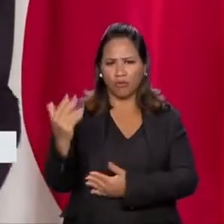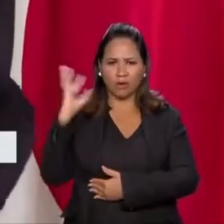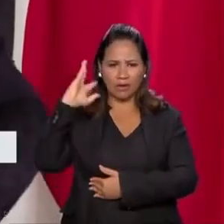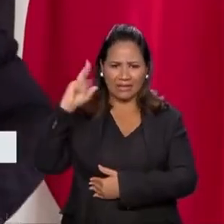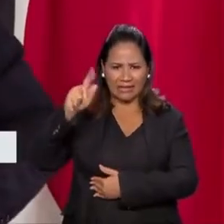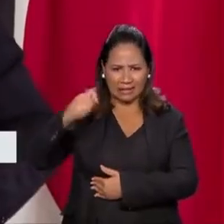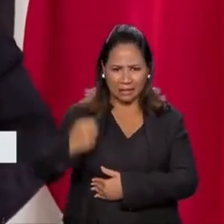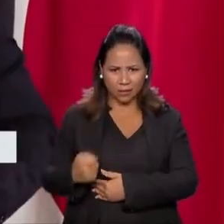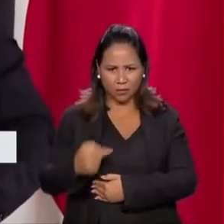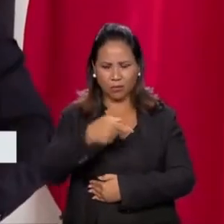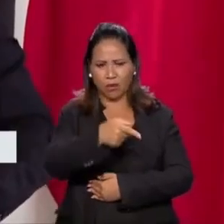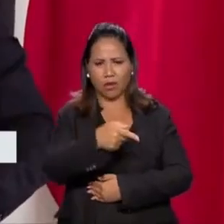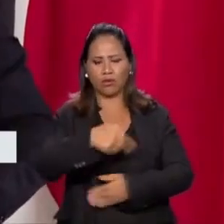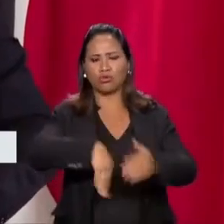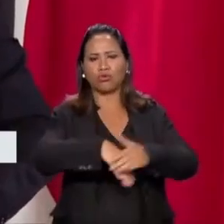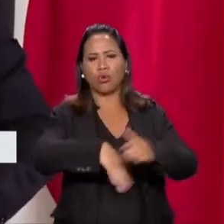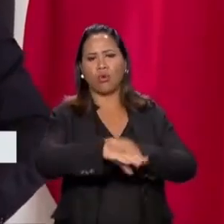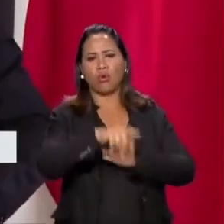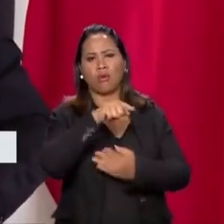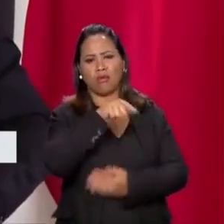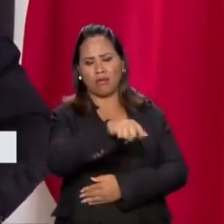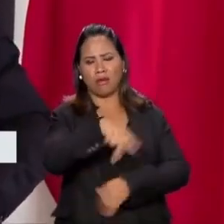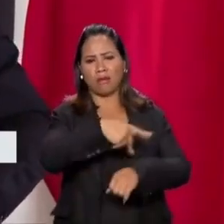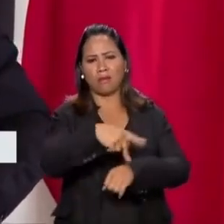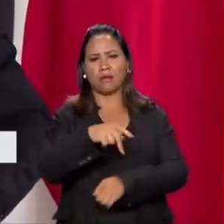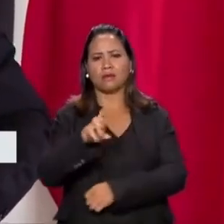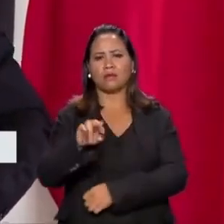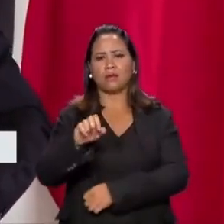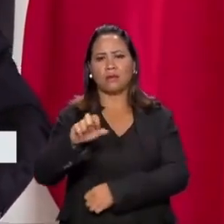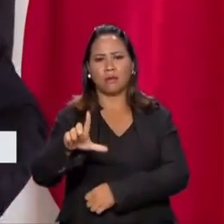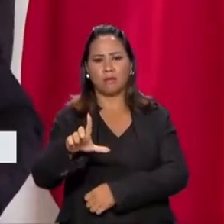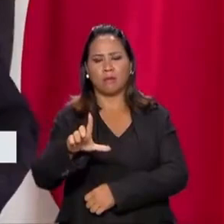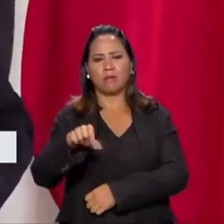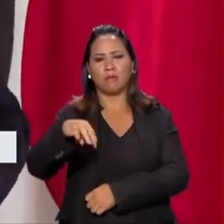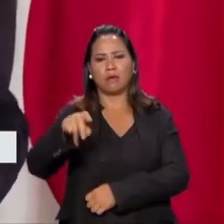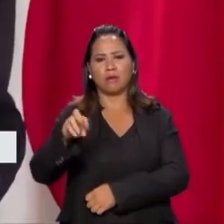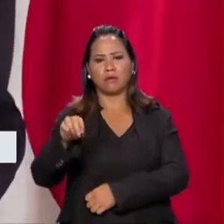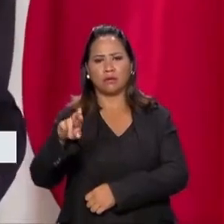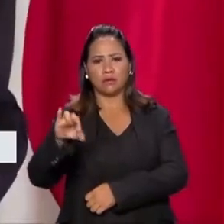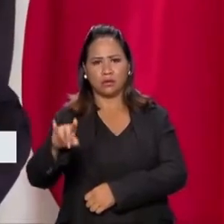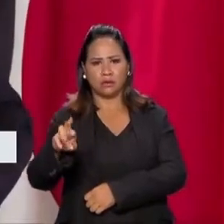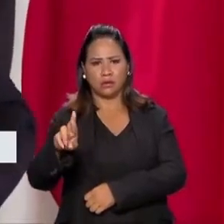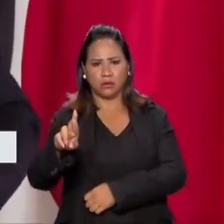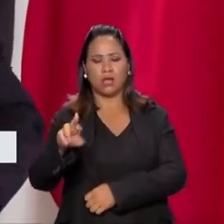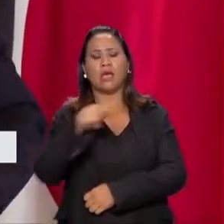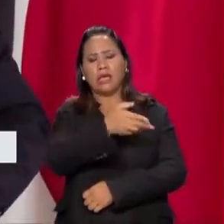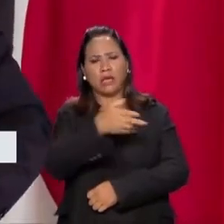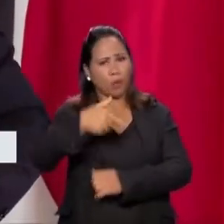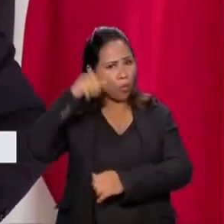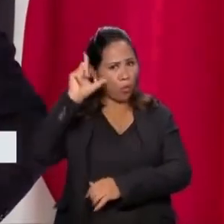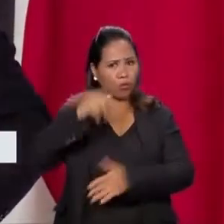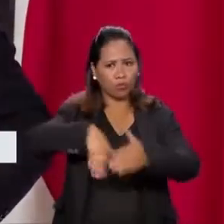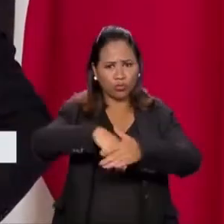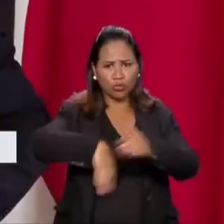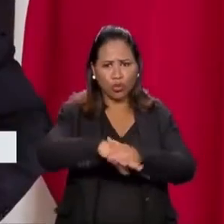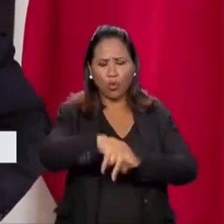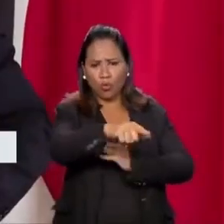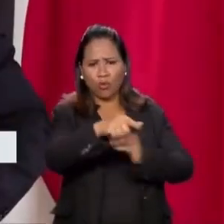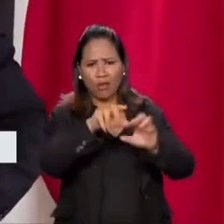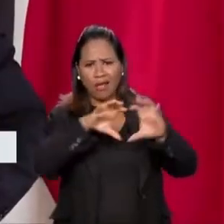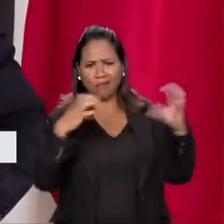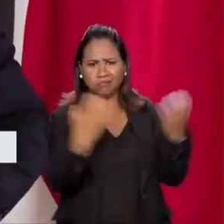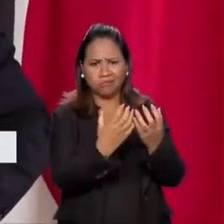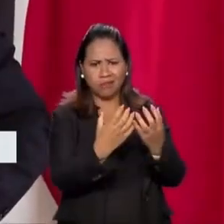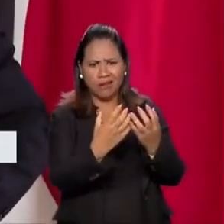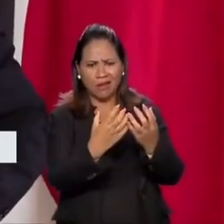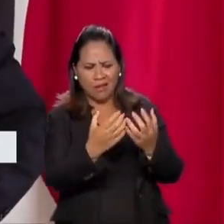joga no Real Madrid, que ontem, num jogo no estádio do Valência, ele foi